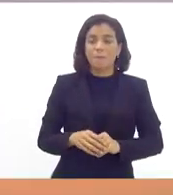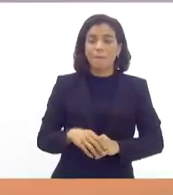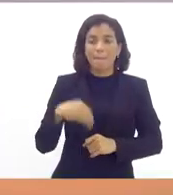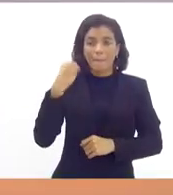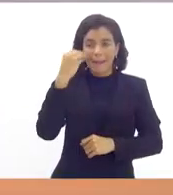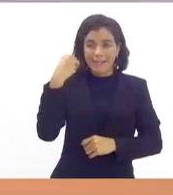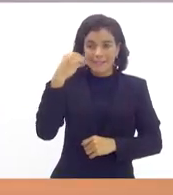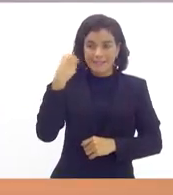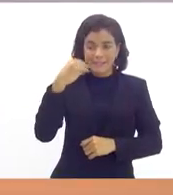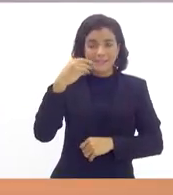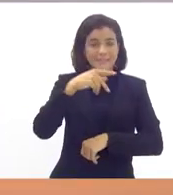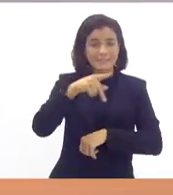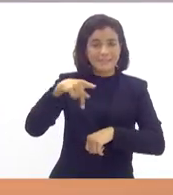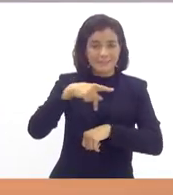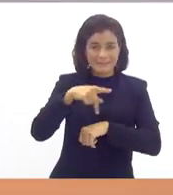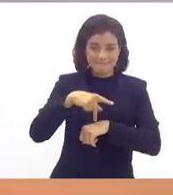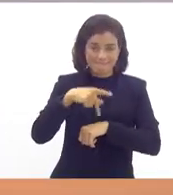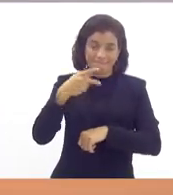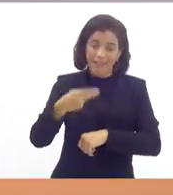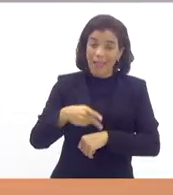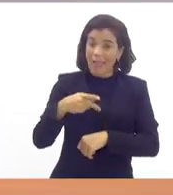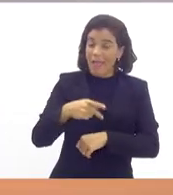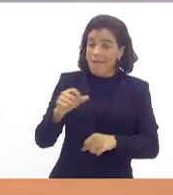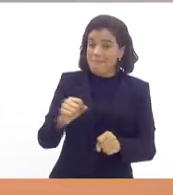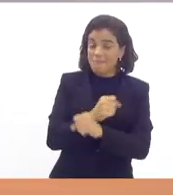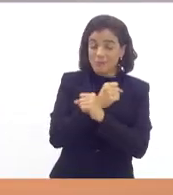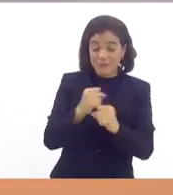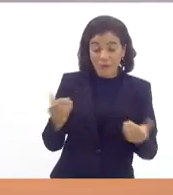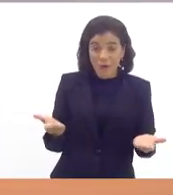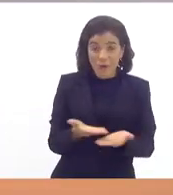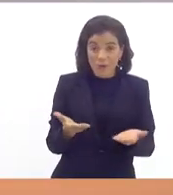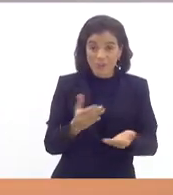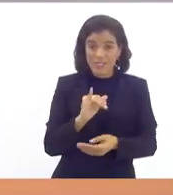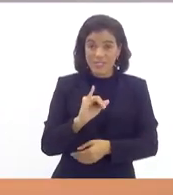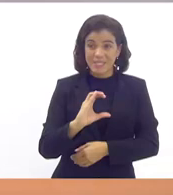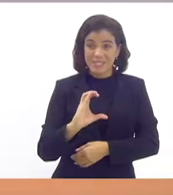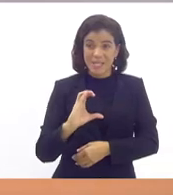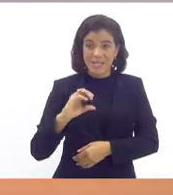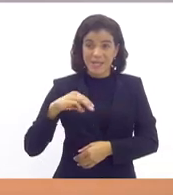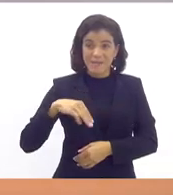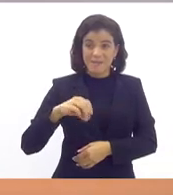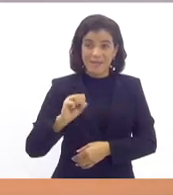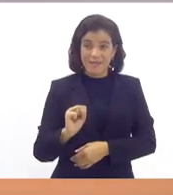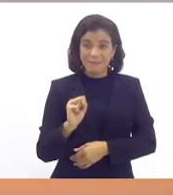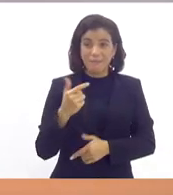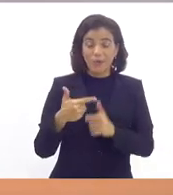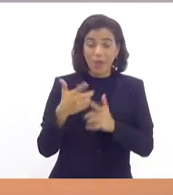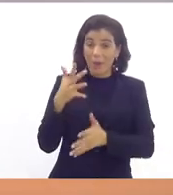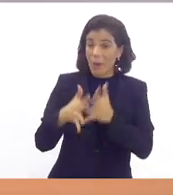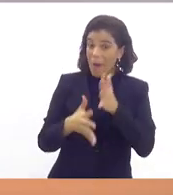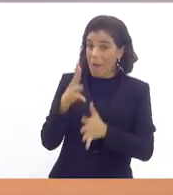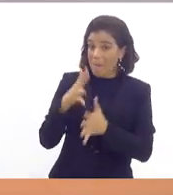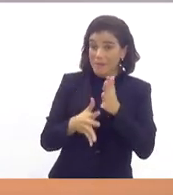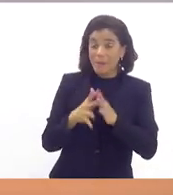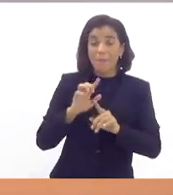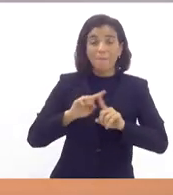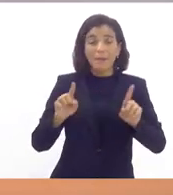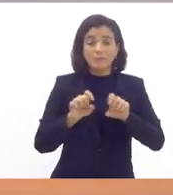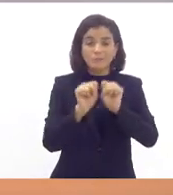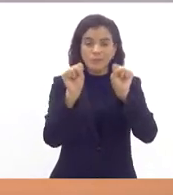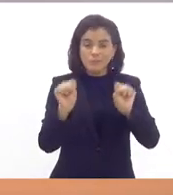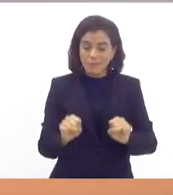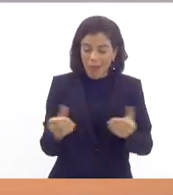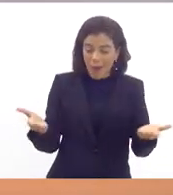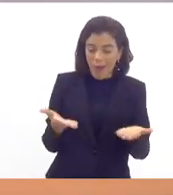a escrituração pré-preenchida. É uma coisa impossível de fazer hoje no ICMS, por exemplo, impossível pela complexidade que é o ICMS. Mas no sistema que nós